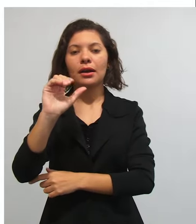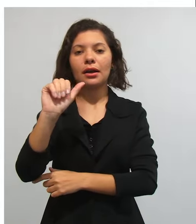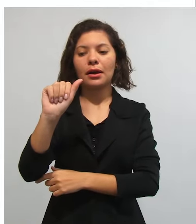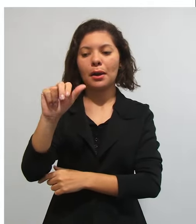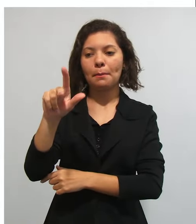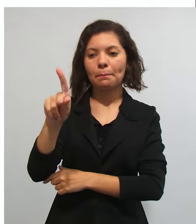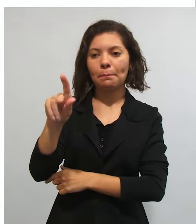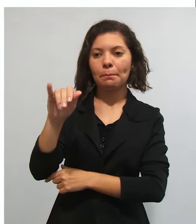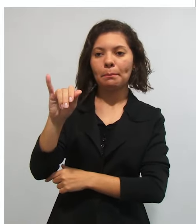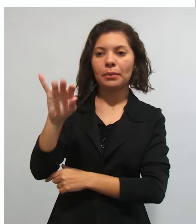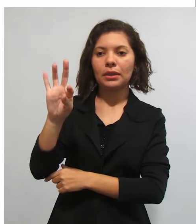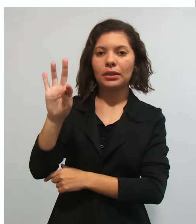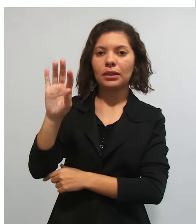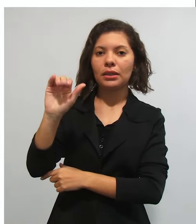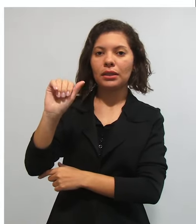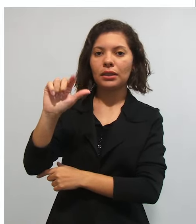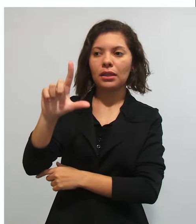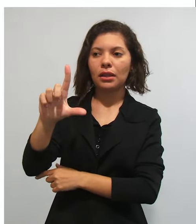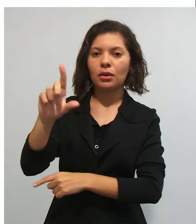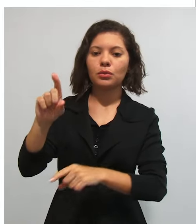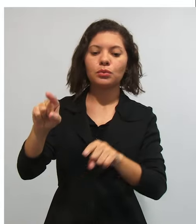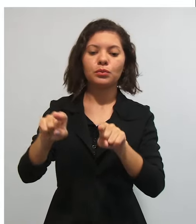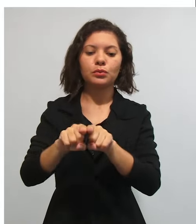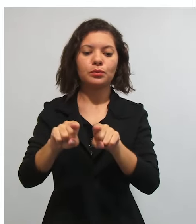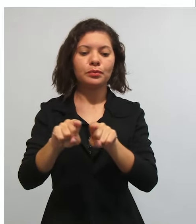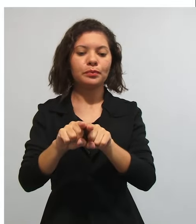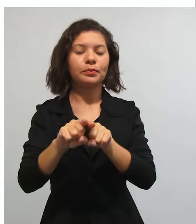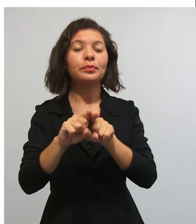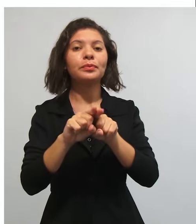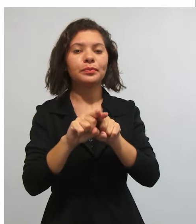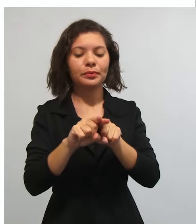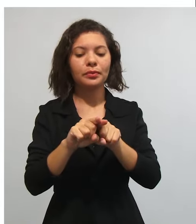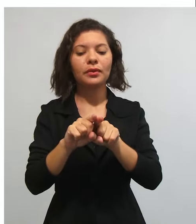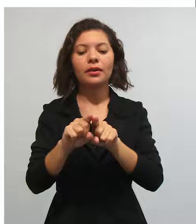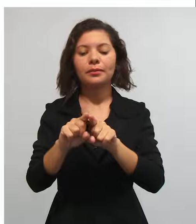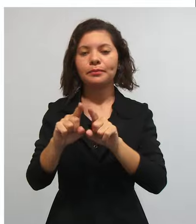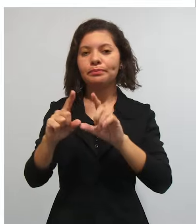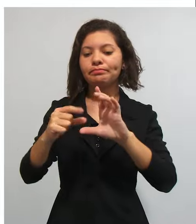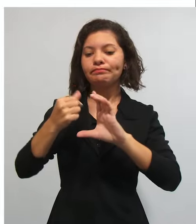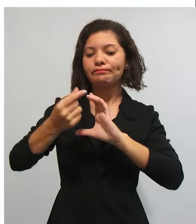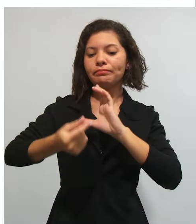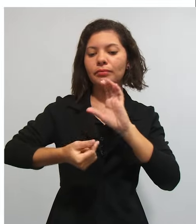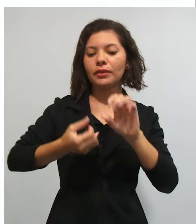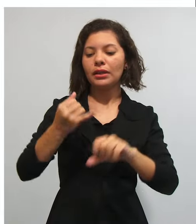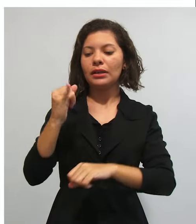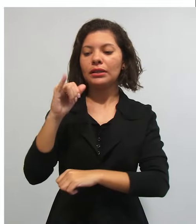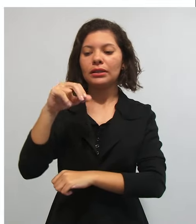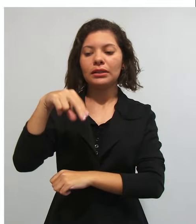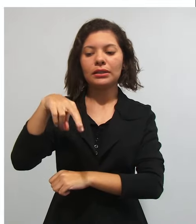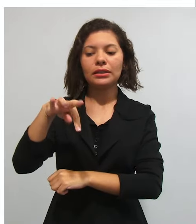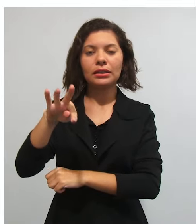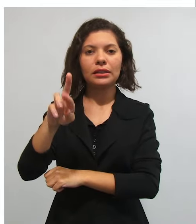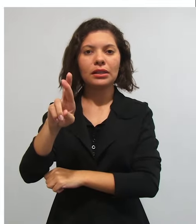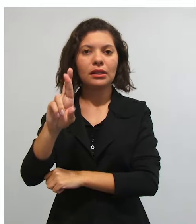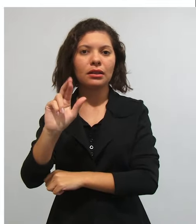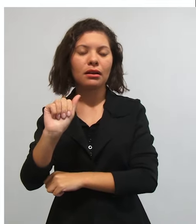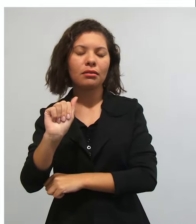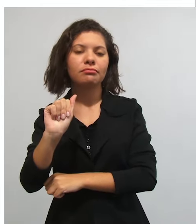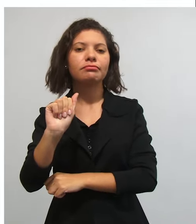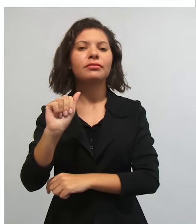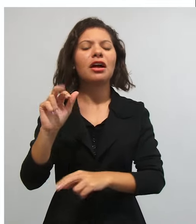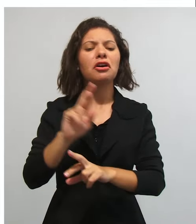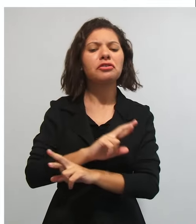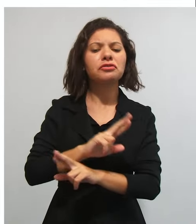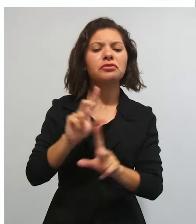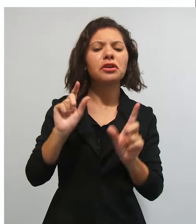também as receitas de capital intra-orçamentária, que tem a mesma característica. O que é a diferença de receita